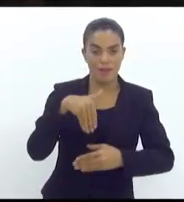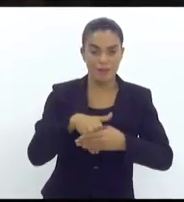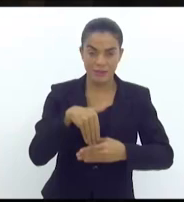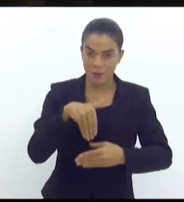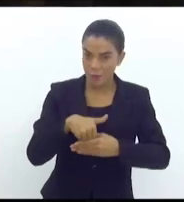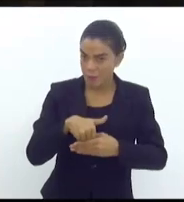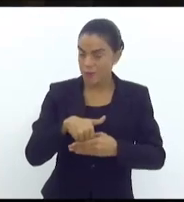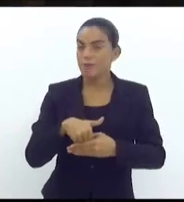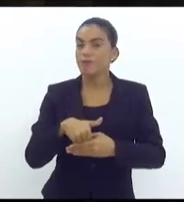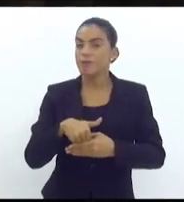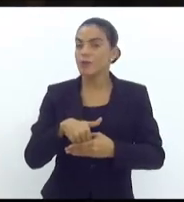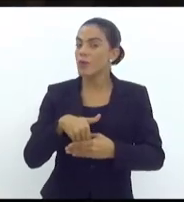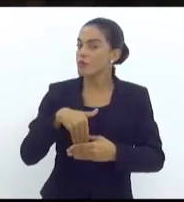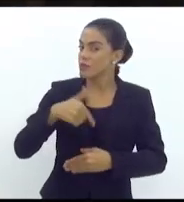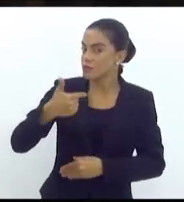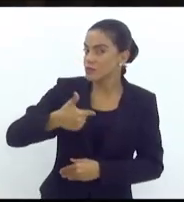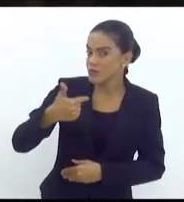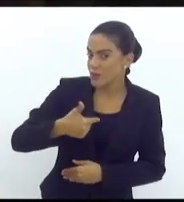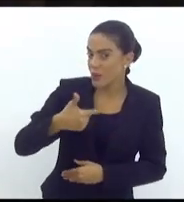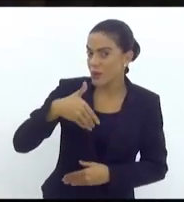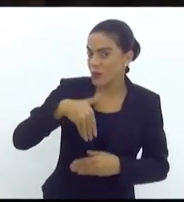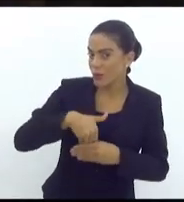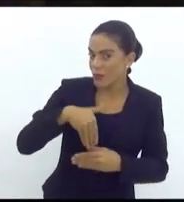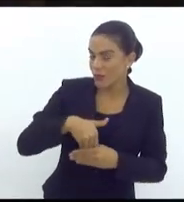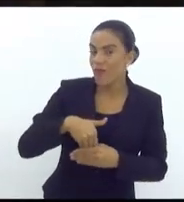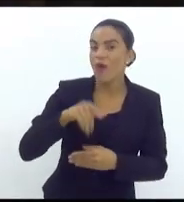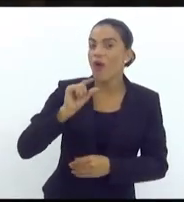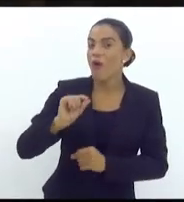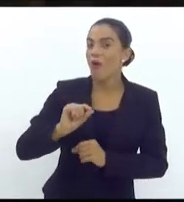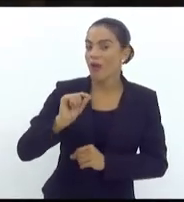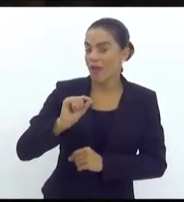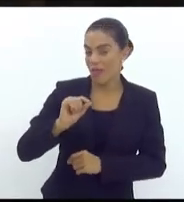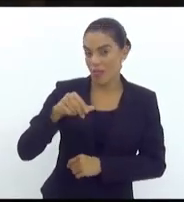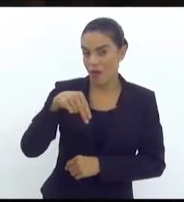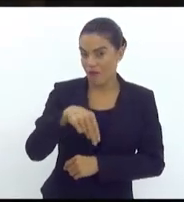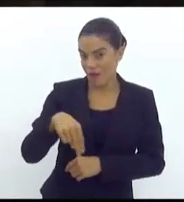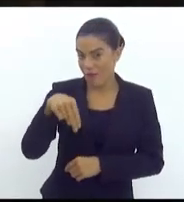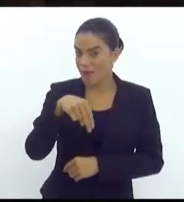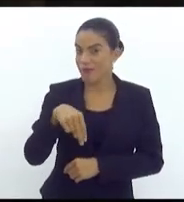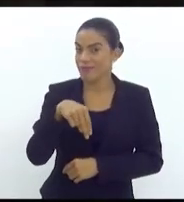eleição no segundo turno foi no final do ano